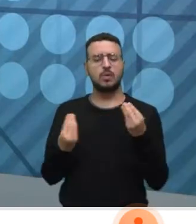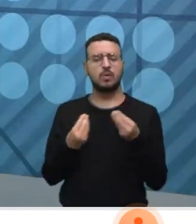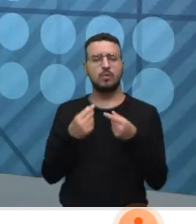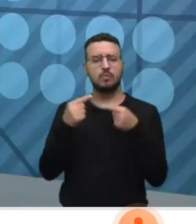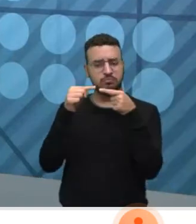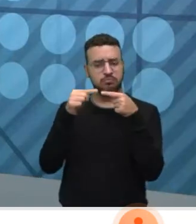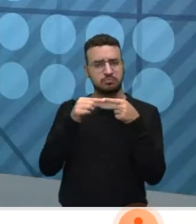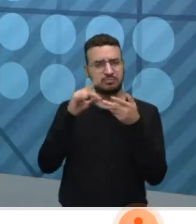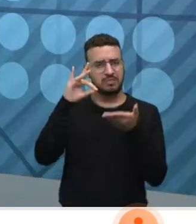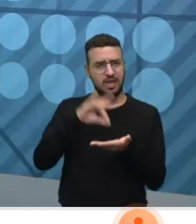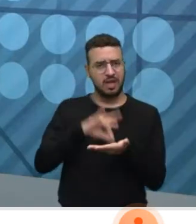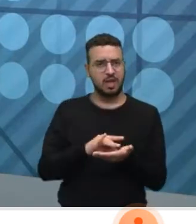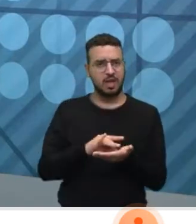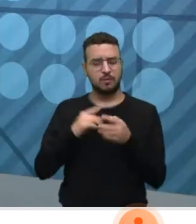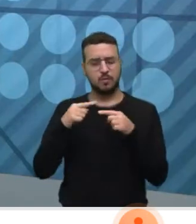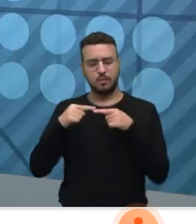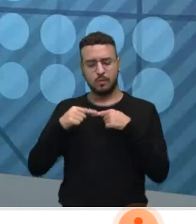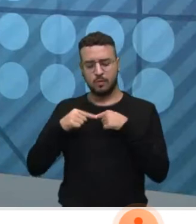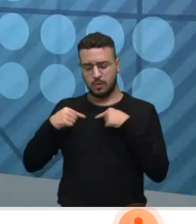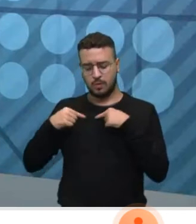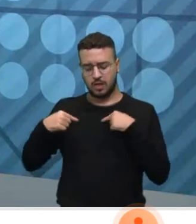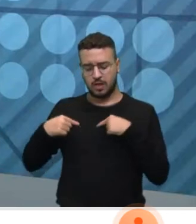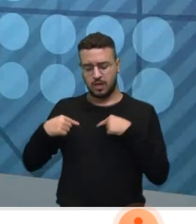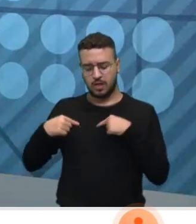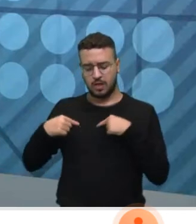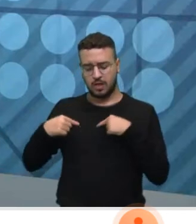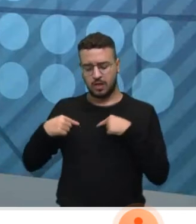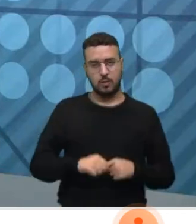quadrado, né? Então fica visualmente fácil da pessoa